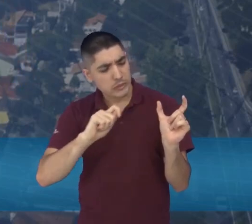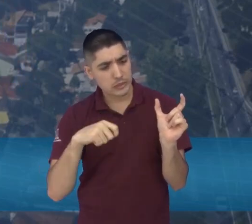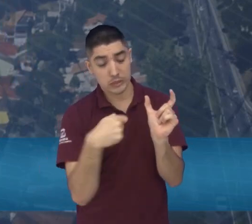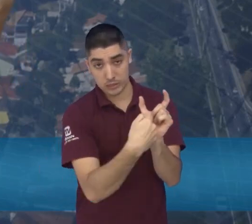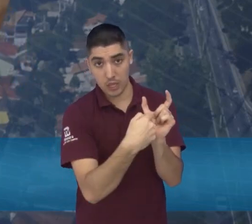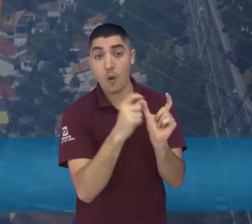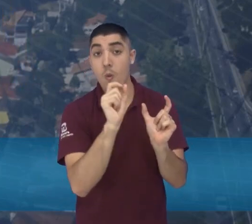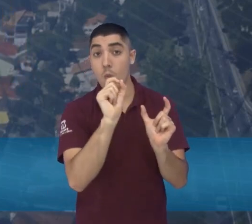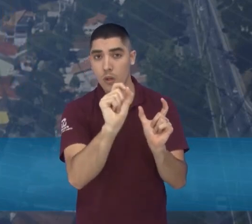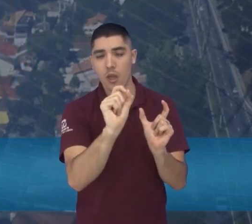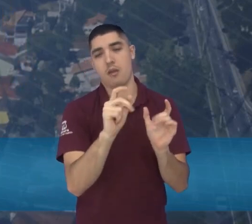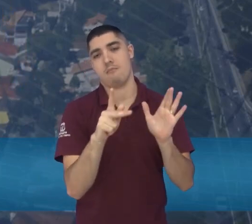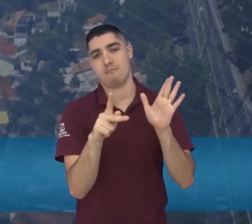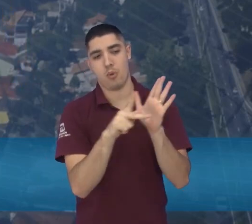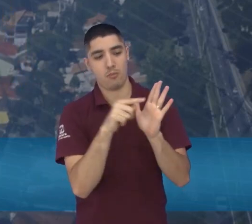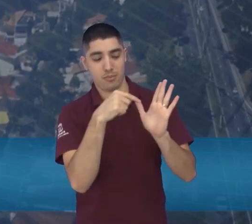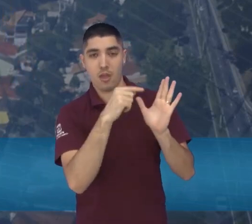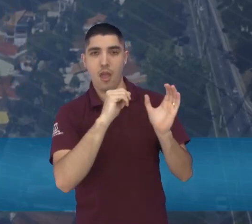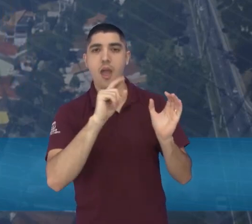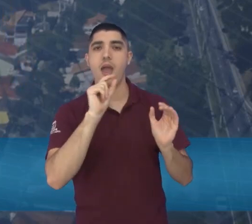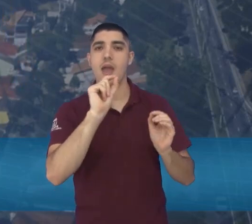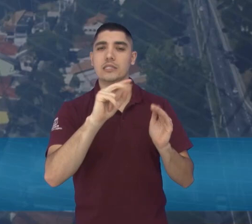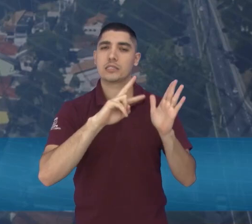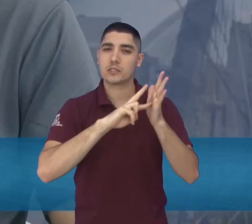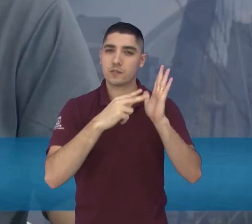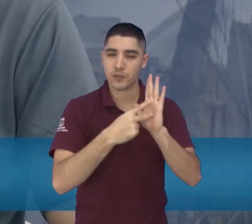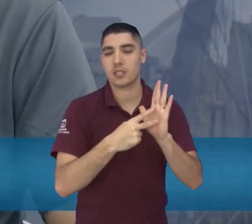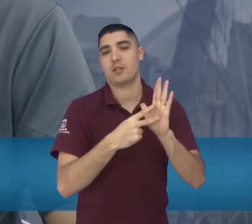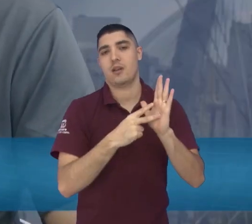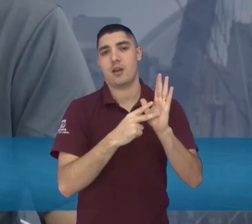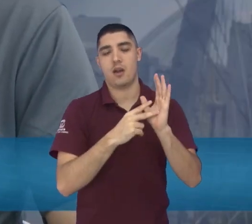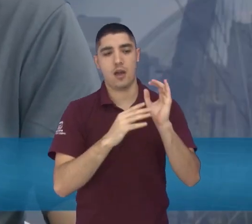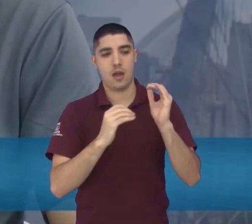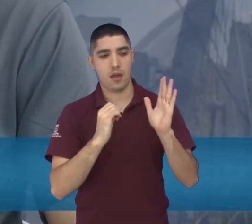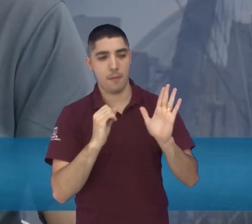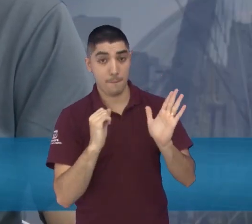significa um tombamento, qual que é o peso disso?